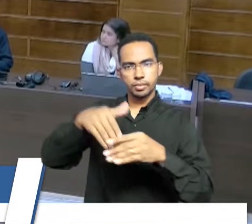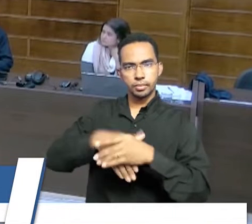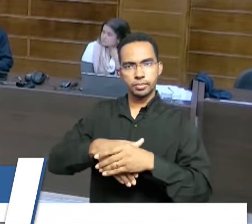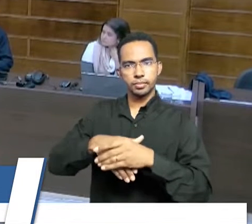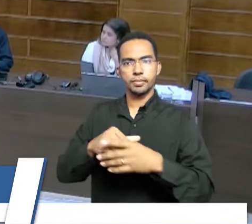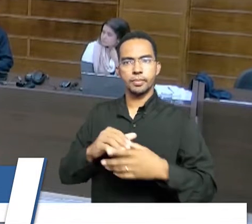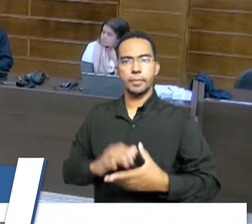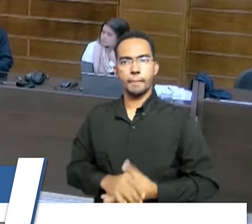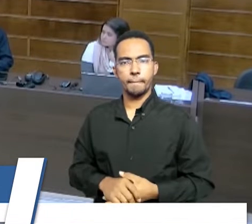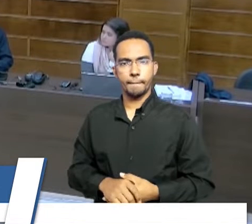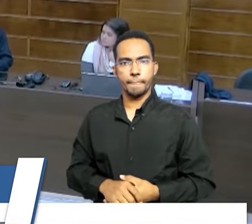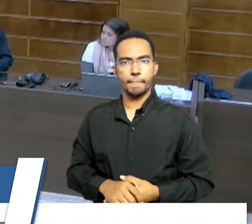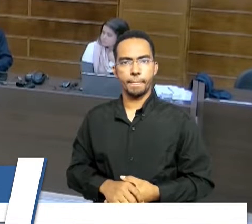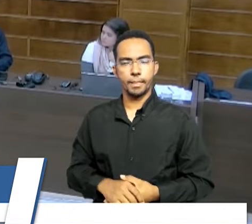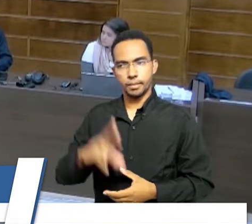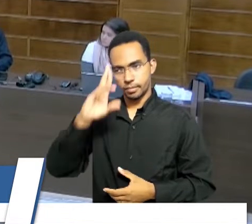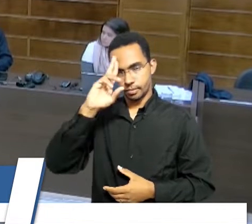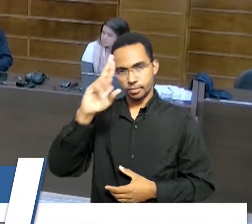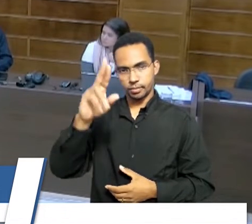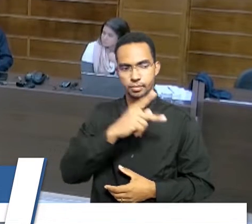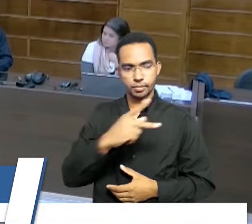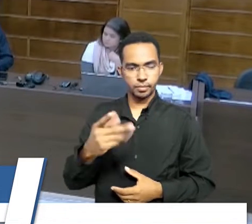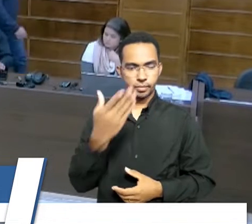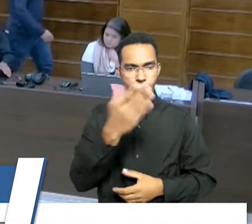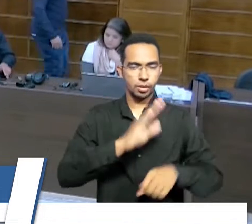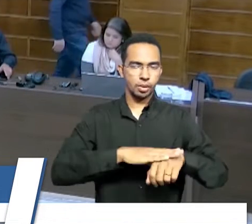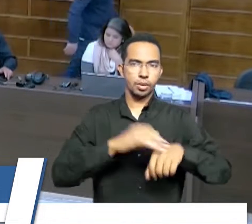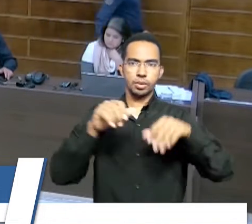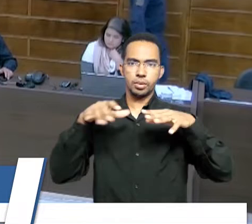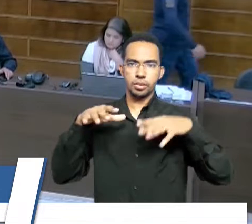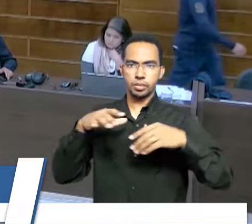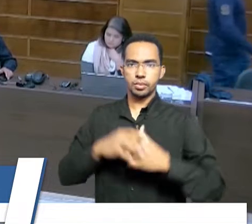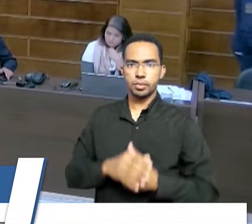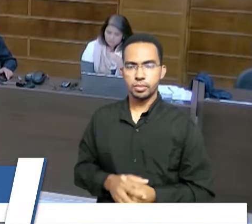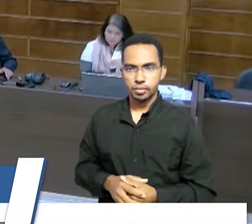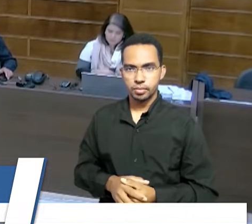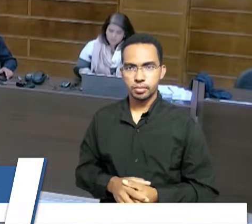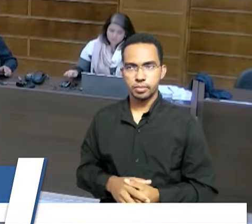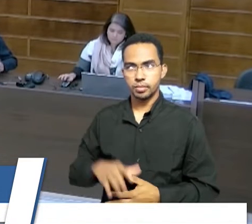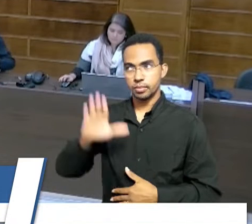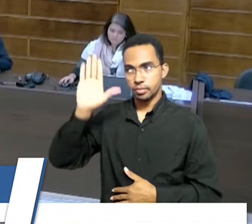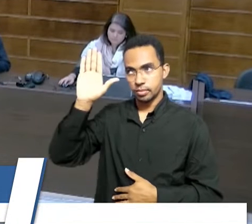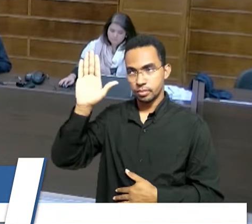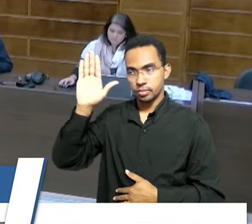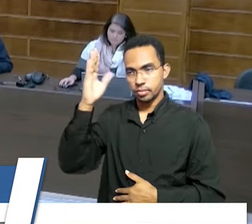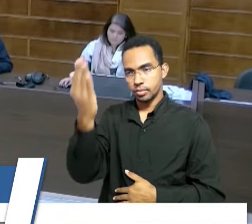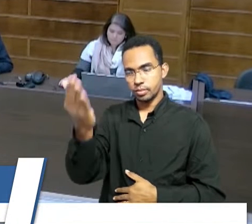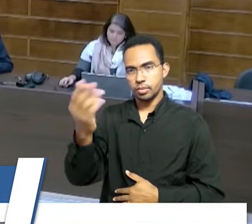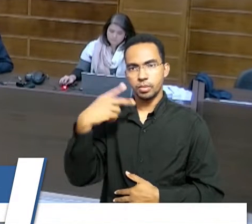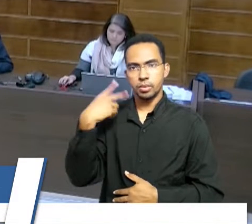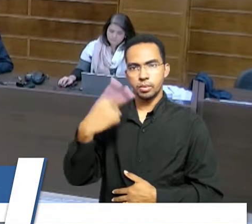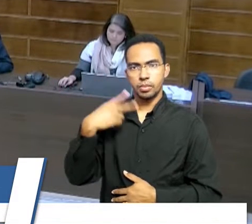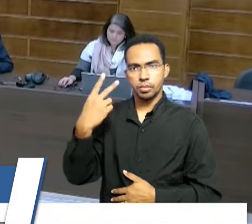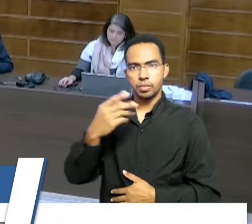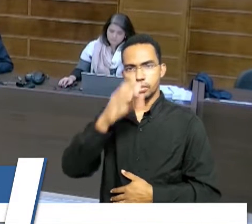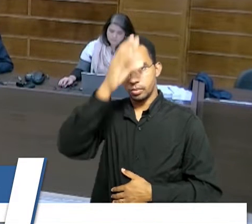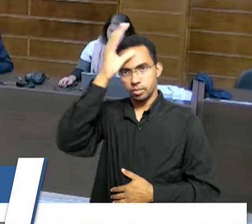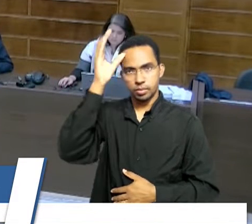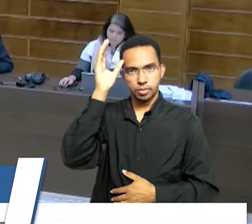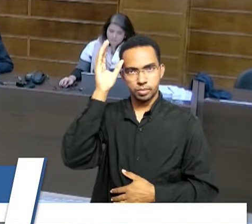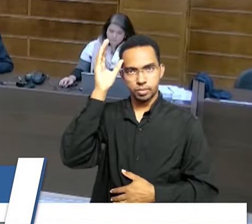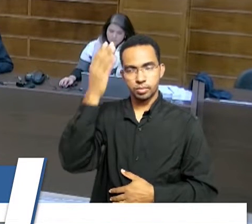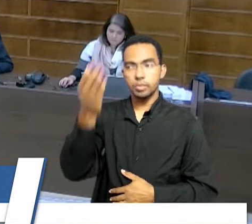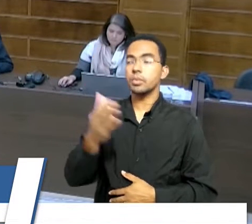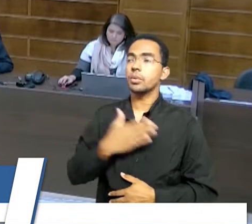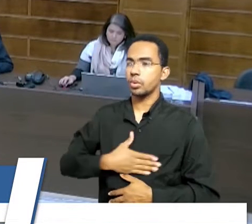Senhor presidente. Com a palavra, o plenário. Peço a palavra, senhor presidente. Com a palavra, vereador Carlinho Petrópolis. Gostaria de solicitar a